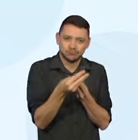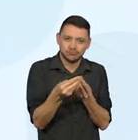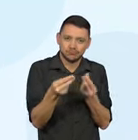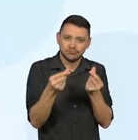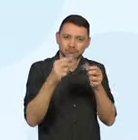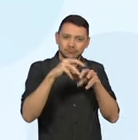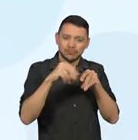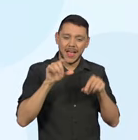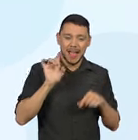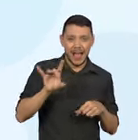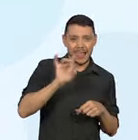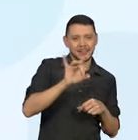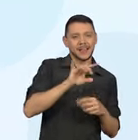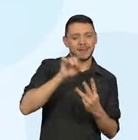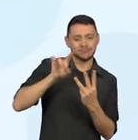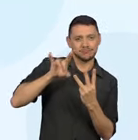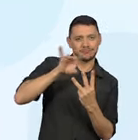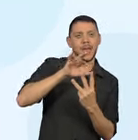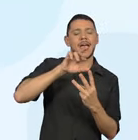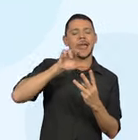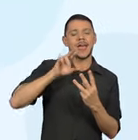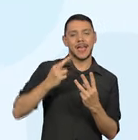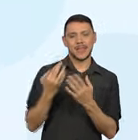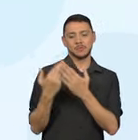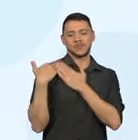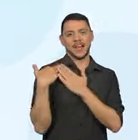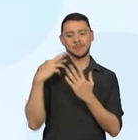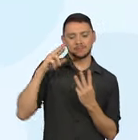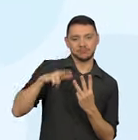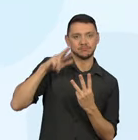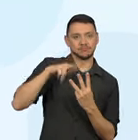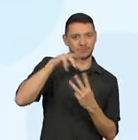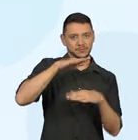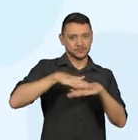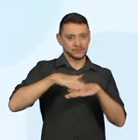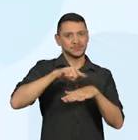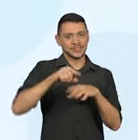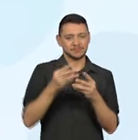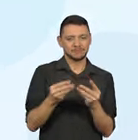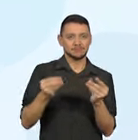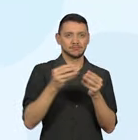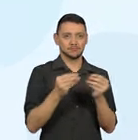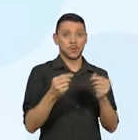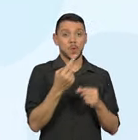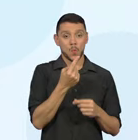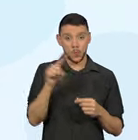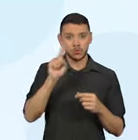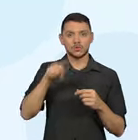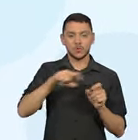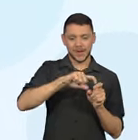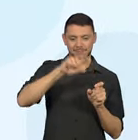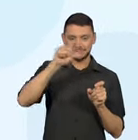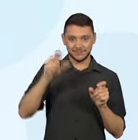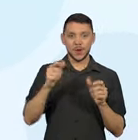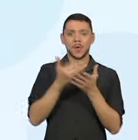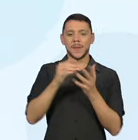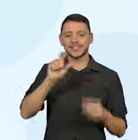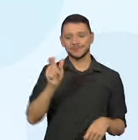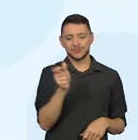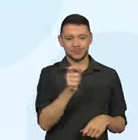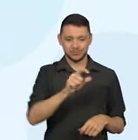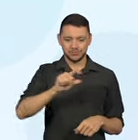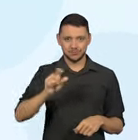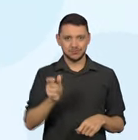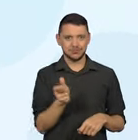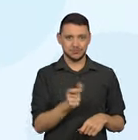o último passo da etapa é quando sai do intestino delgado e vai para o intestino grosso, que é onde se formam as fezes, tá bom? Vai ter uma